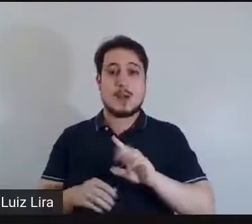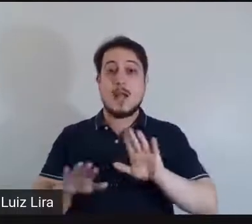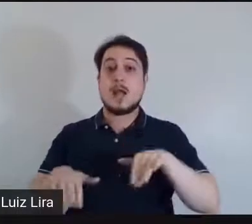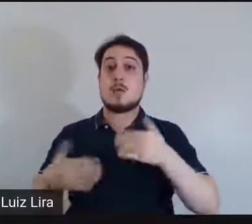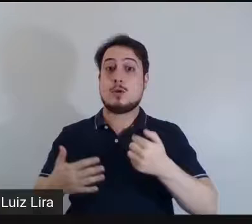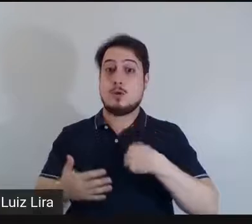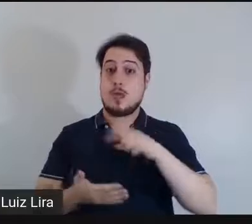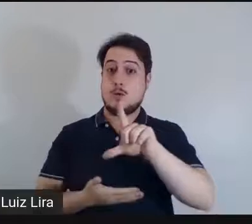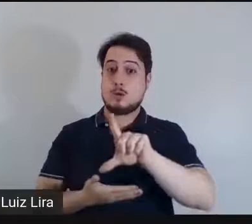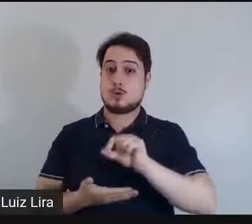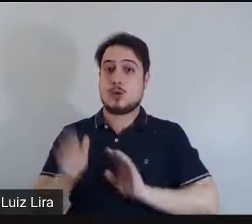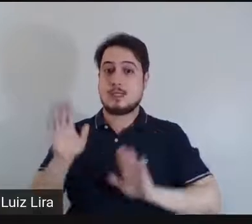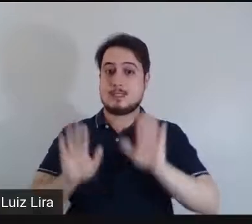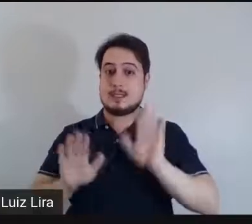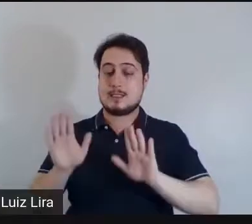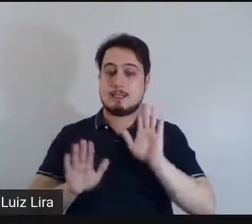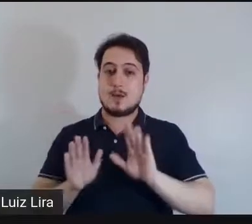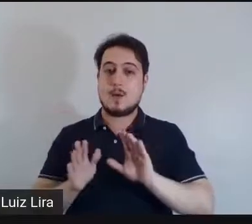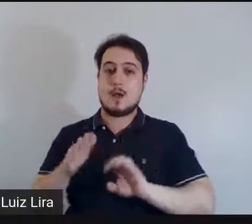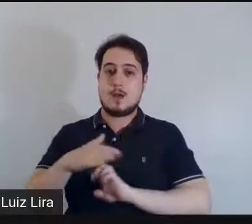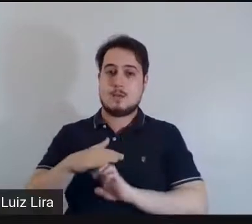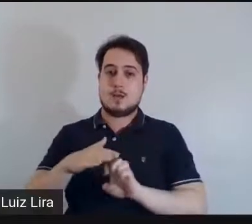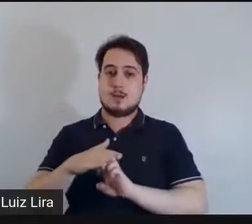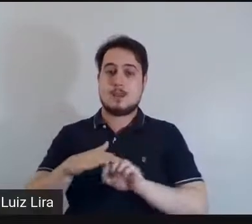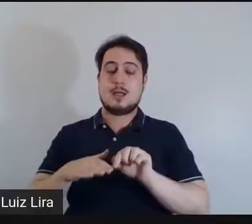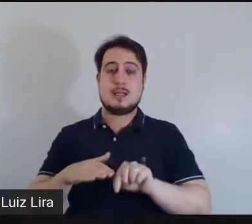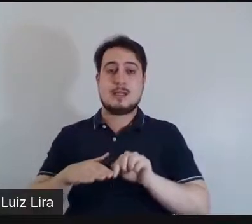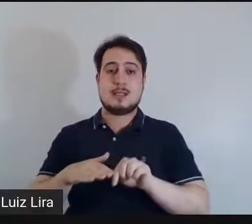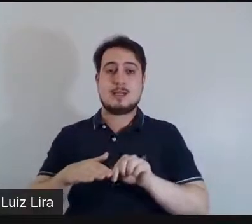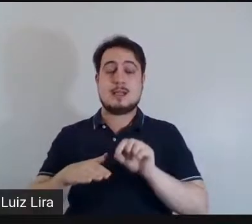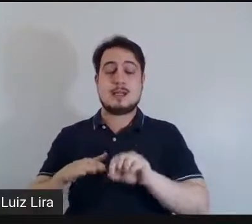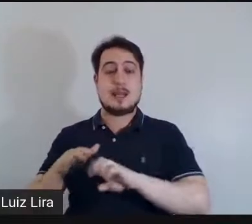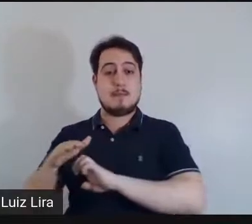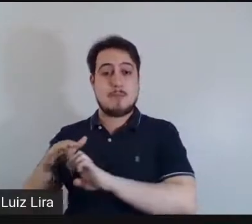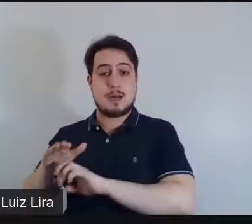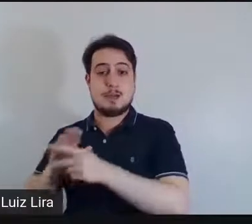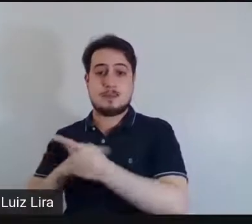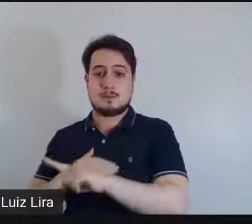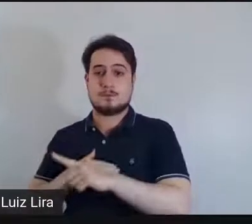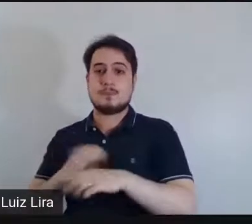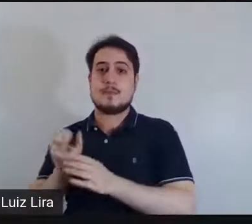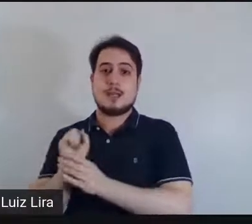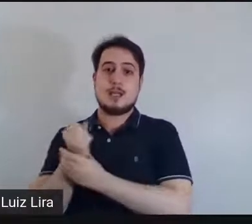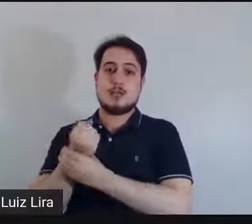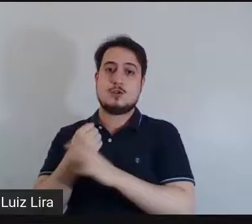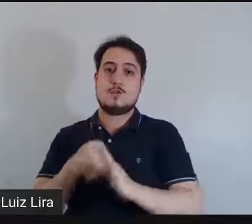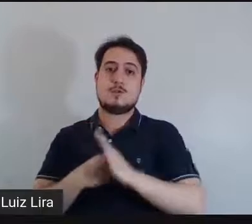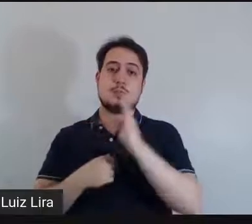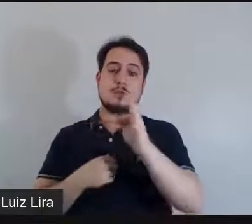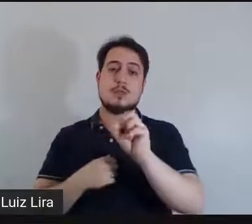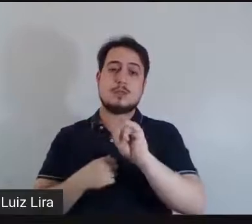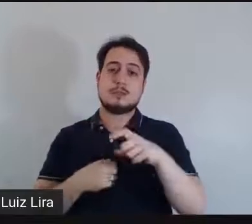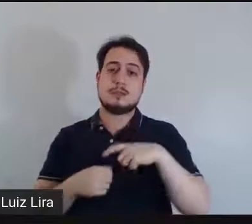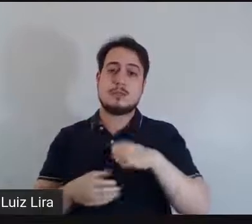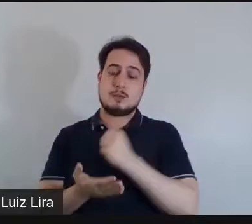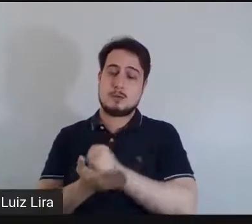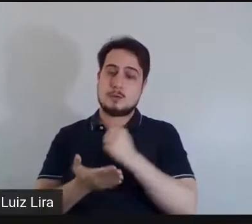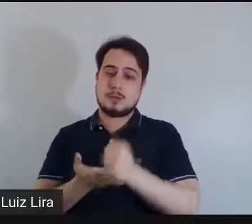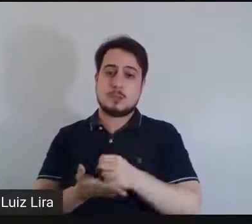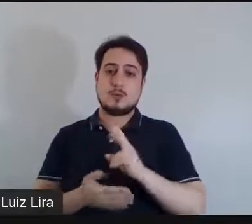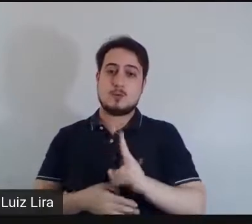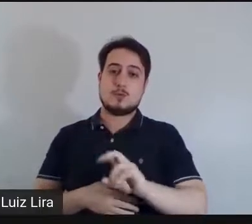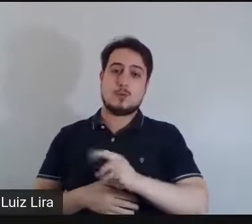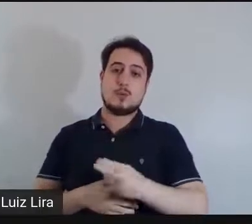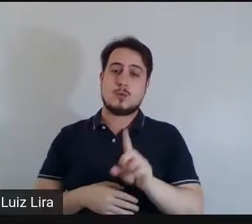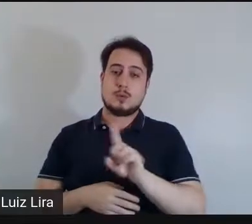fornecedor. E isso é a política de quem? Da empresa, né? E não dá uma garantia futura que esse contrato se perpetue. Tanto que nós temos